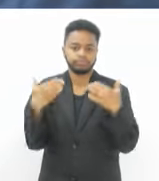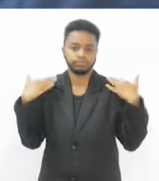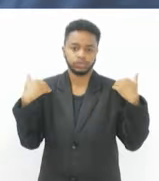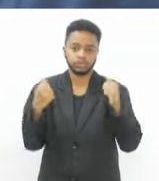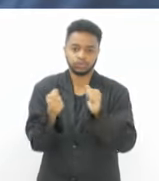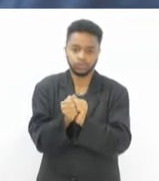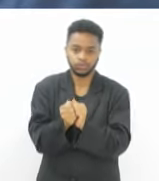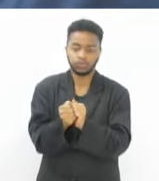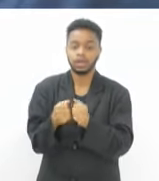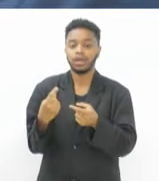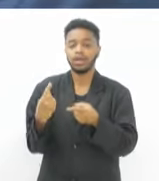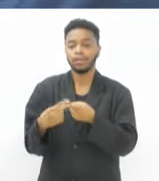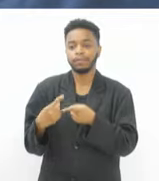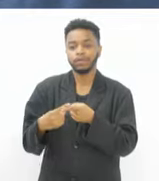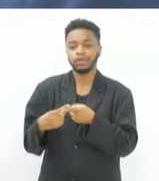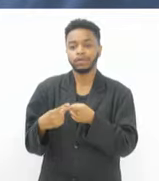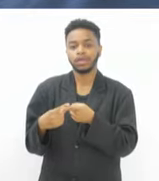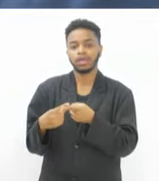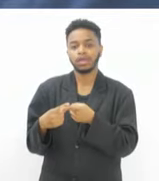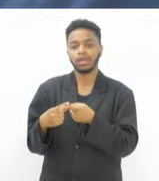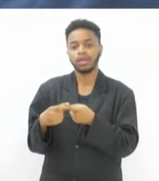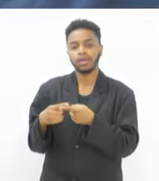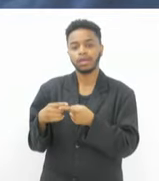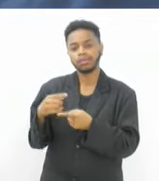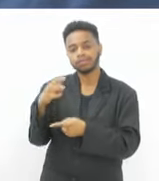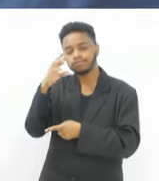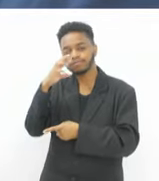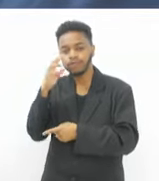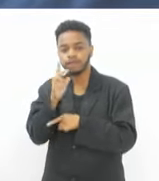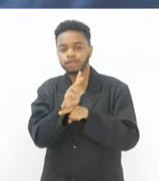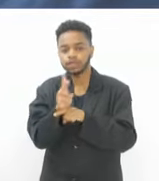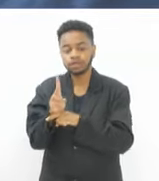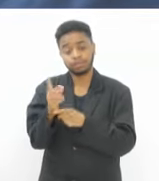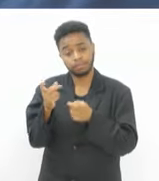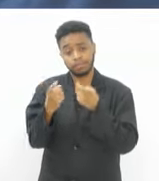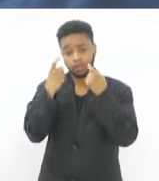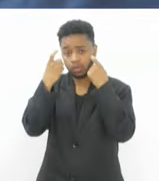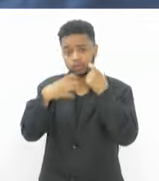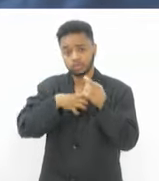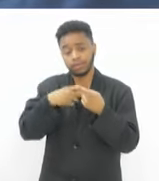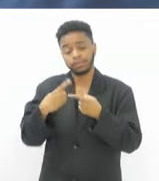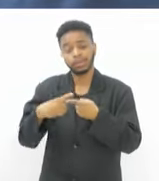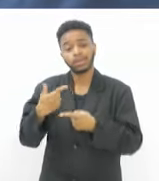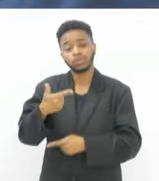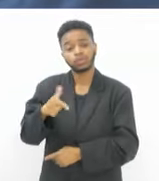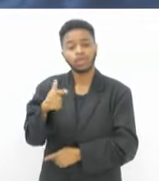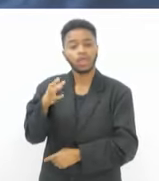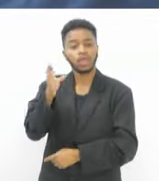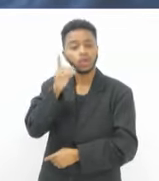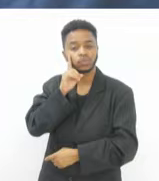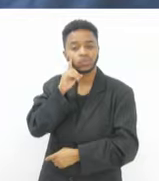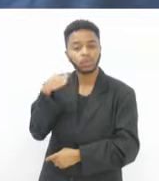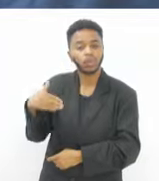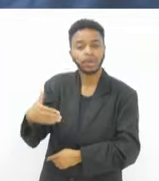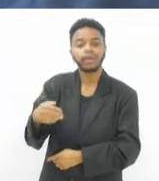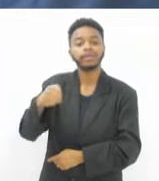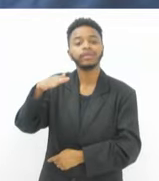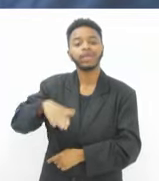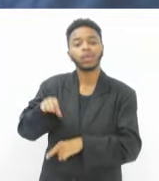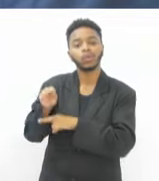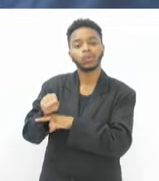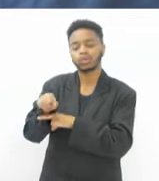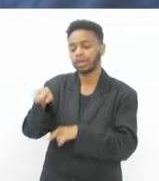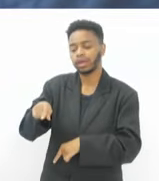vocês. A monitoria também é algo que preocupa. Porque se não temos uma rotina estruturada, quem vai cuidar